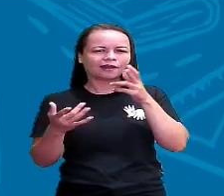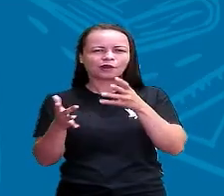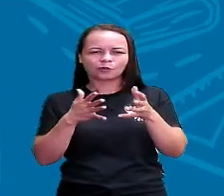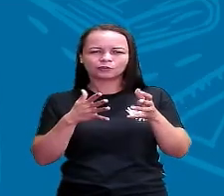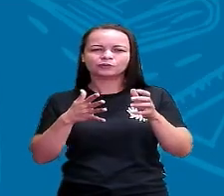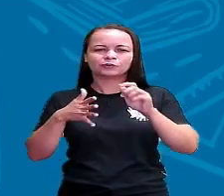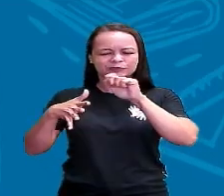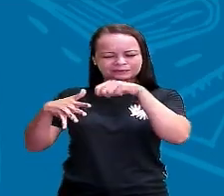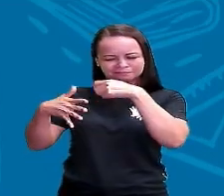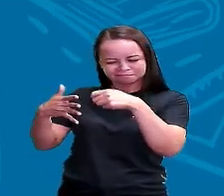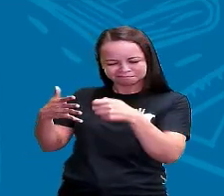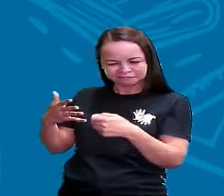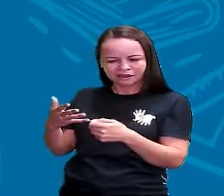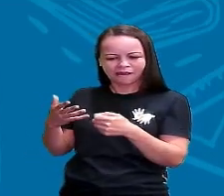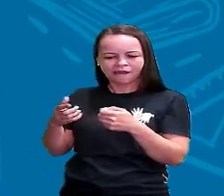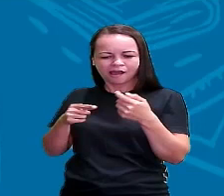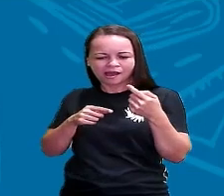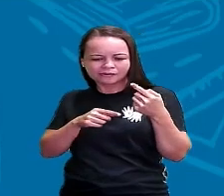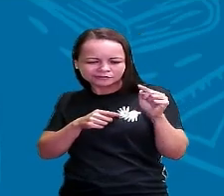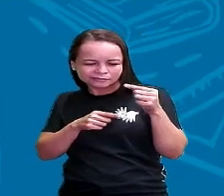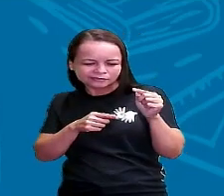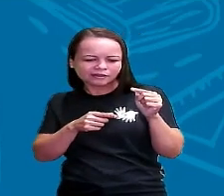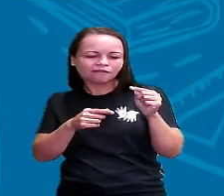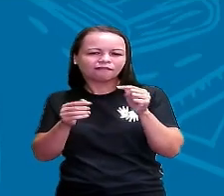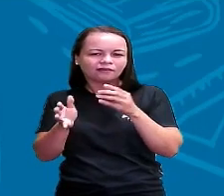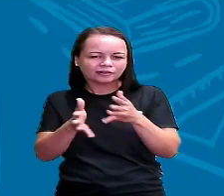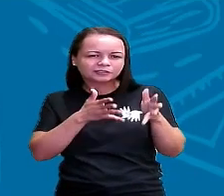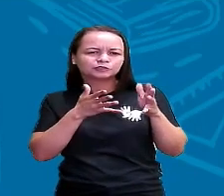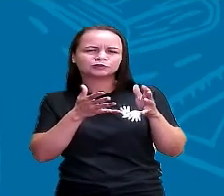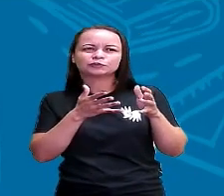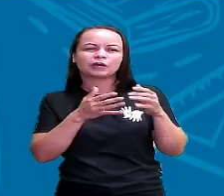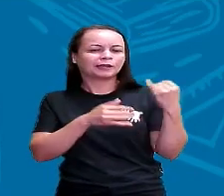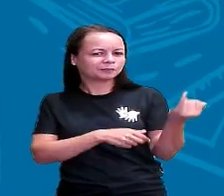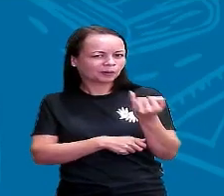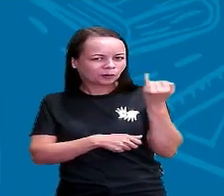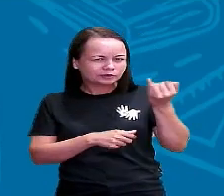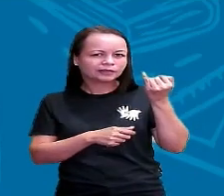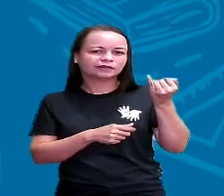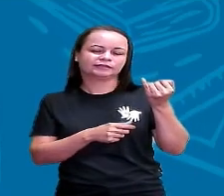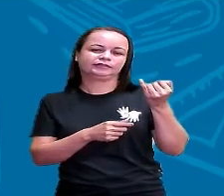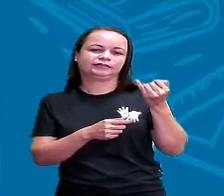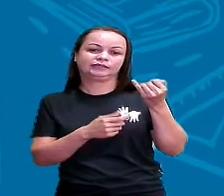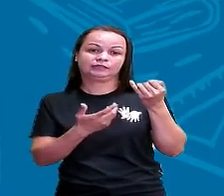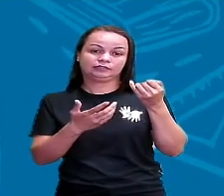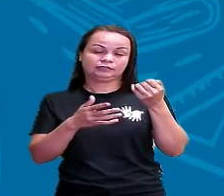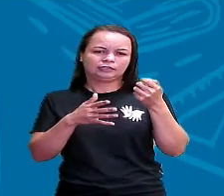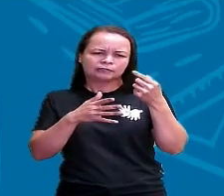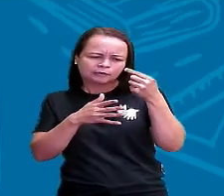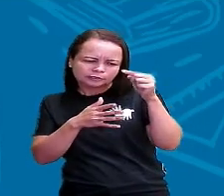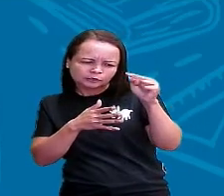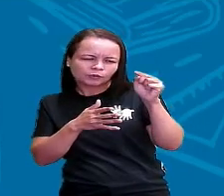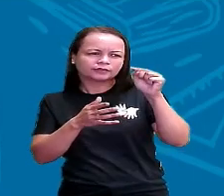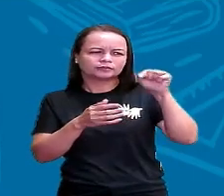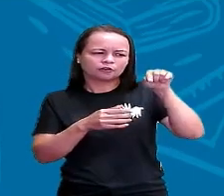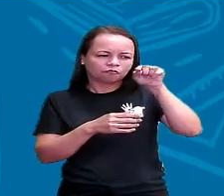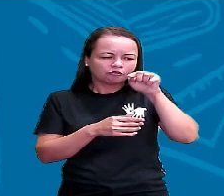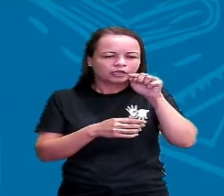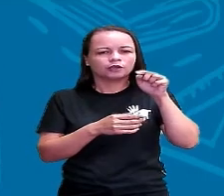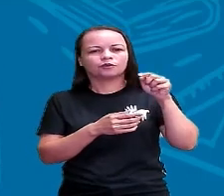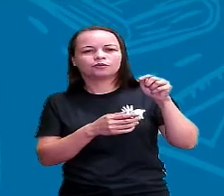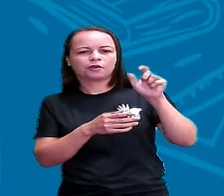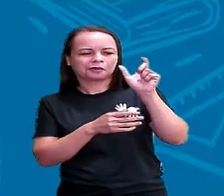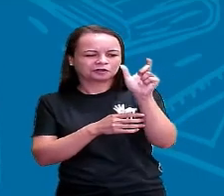né? Relembrar a importância dessa acentuação nas palavras, para que não haja